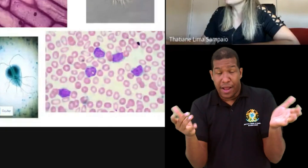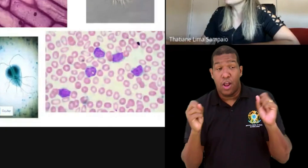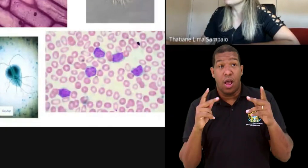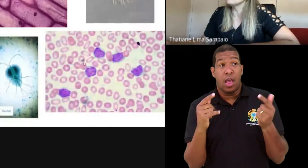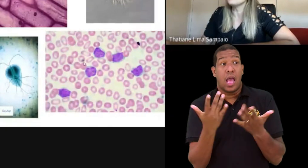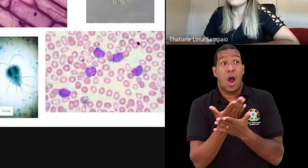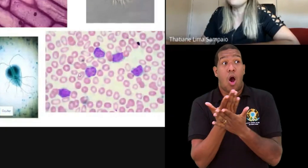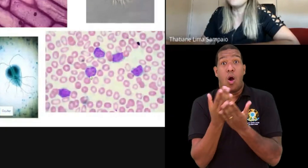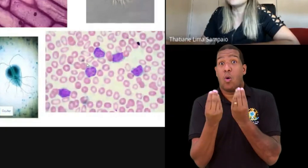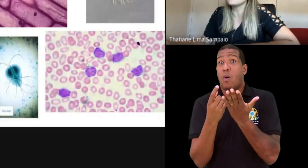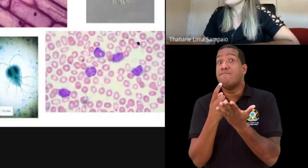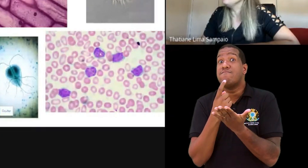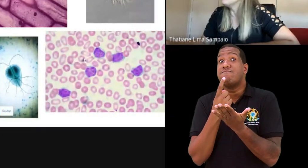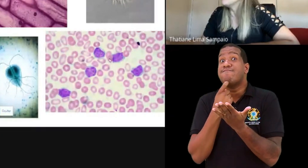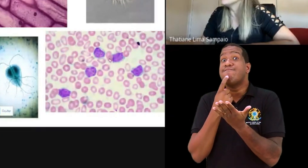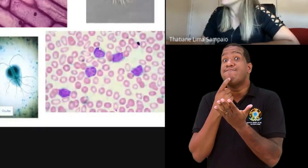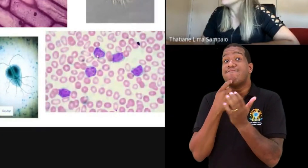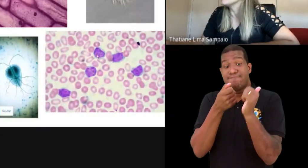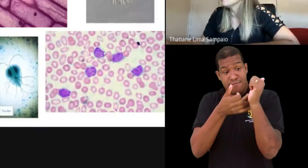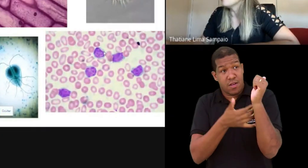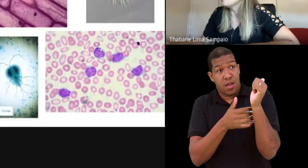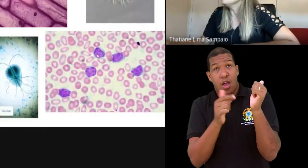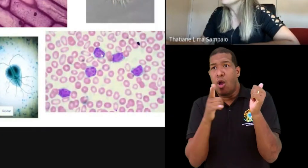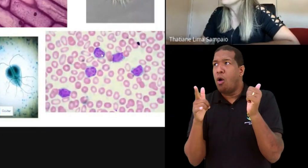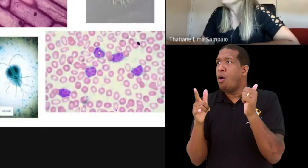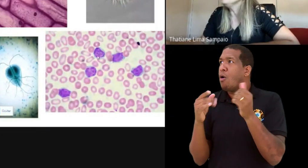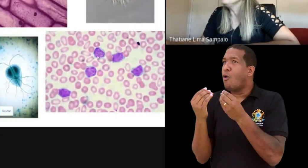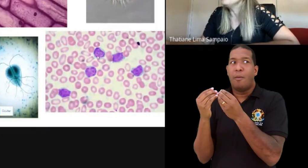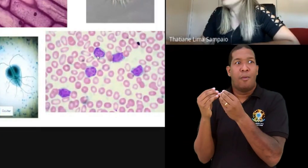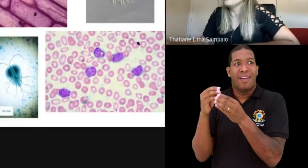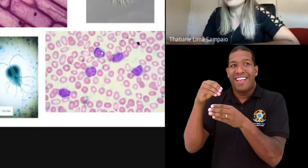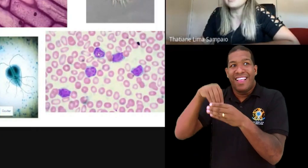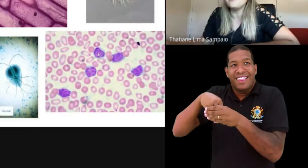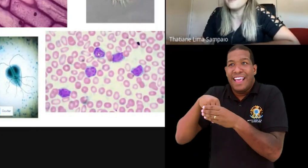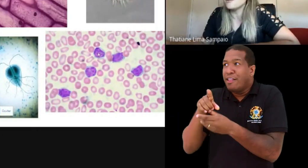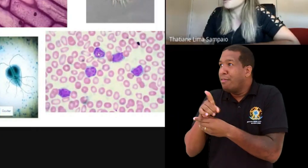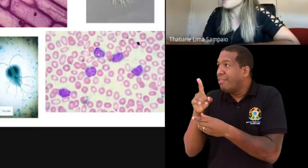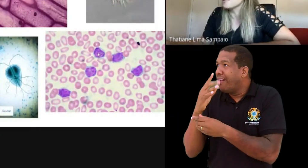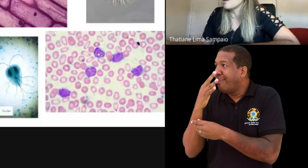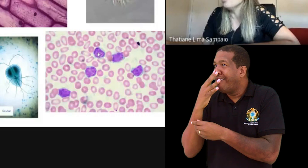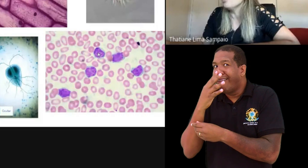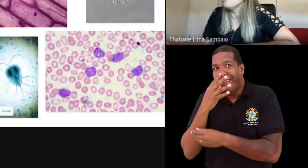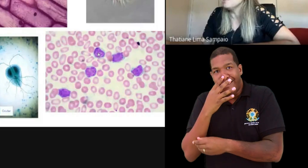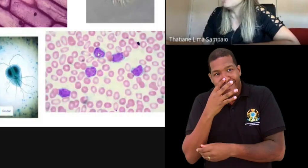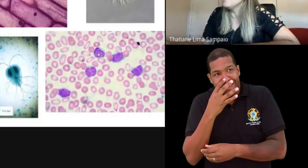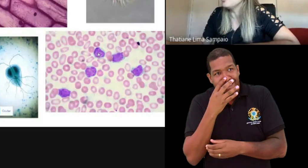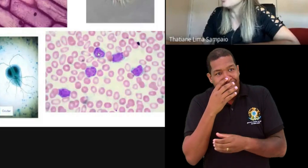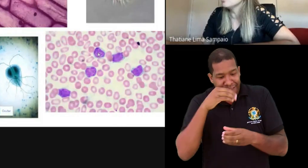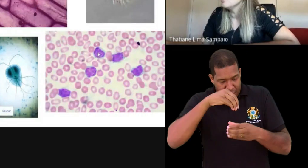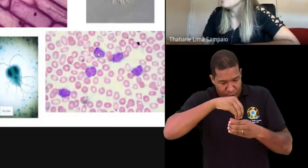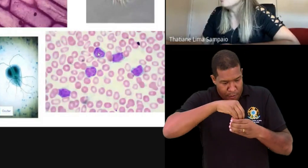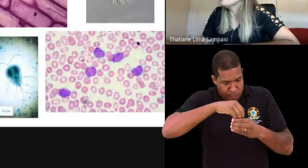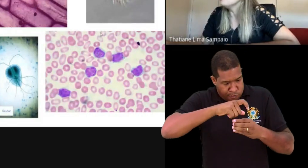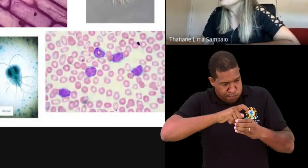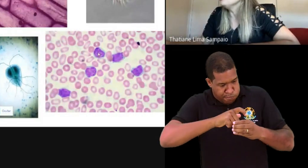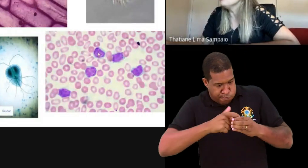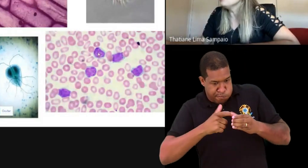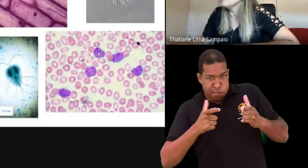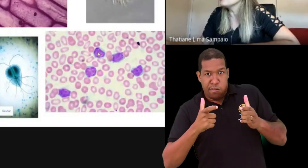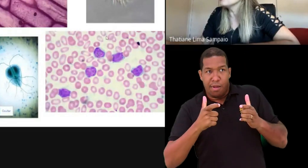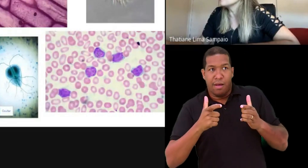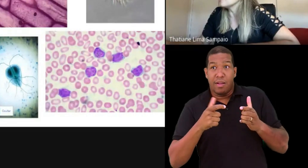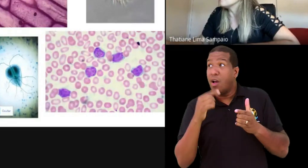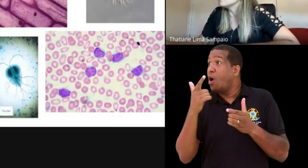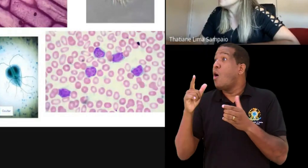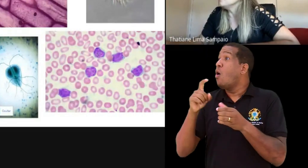são as nossas células de defesa, os linfócitos. Olha o tamanho do núcleo dos linfócitos, é um núcleo bem grande. Olha o tamanho do núcleo